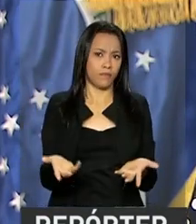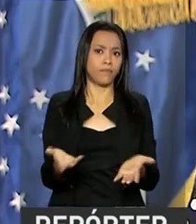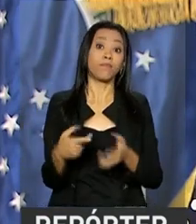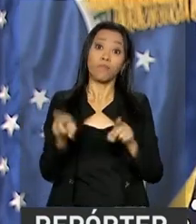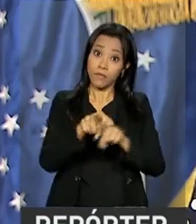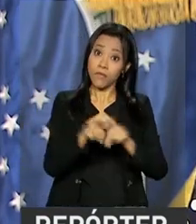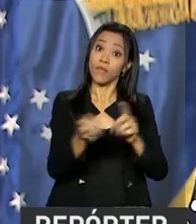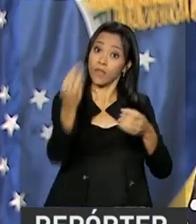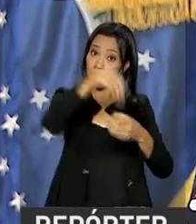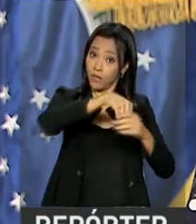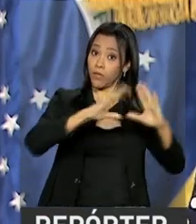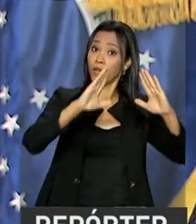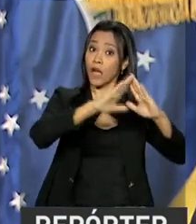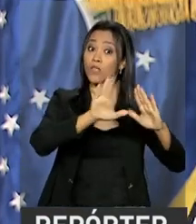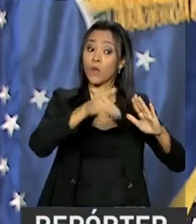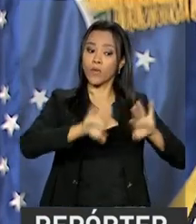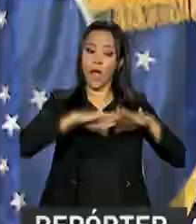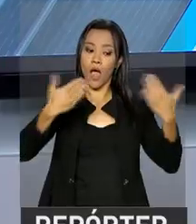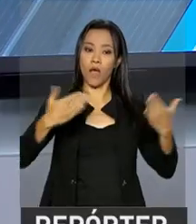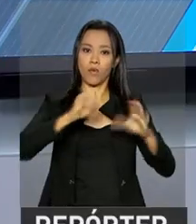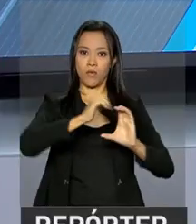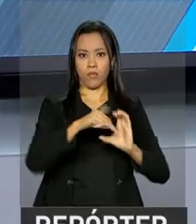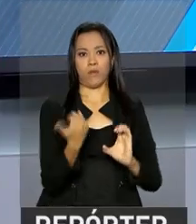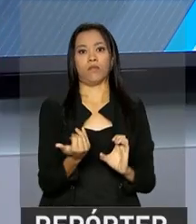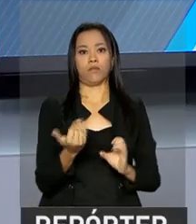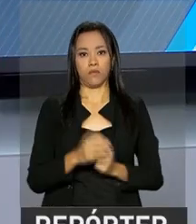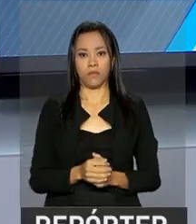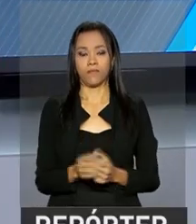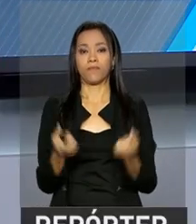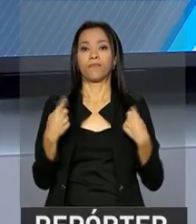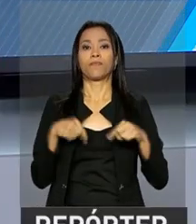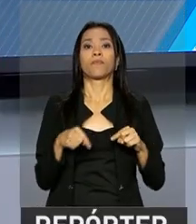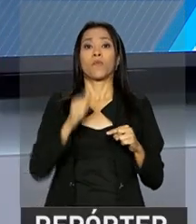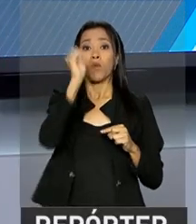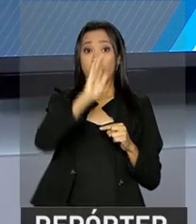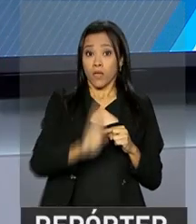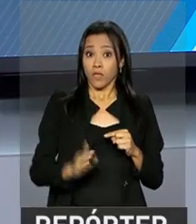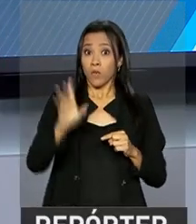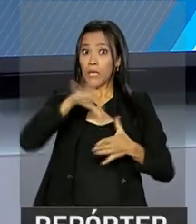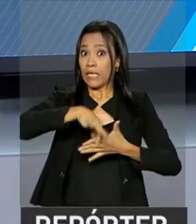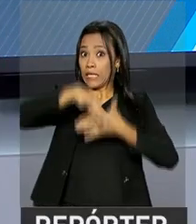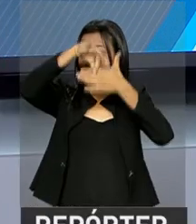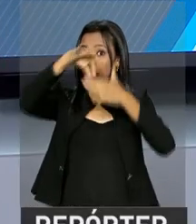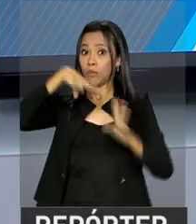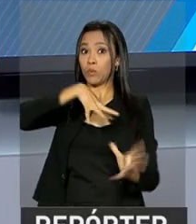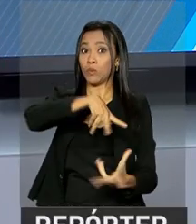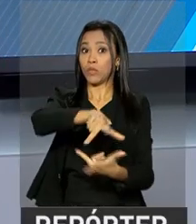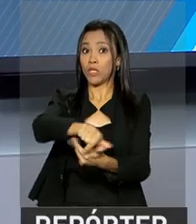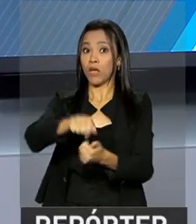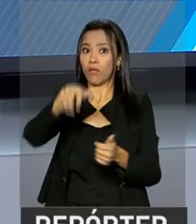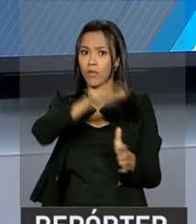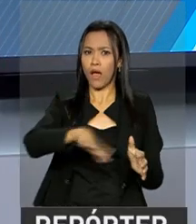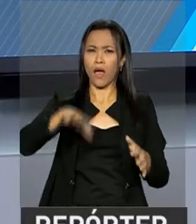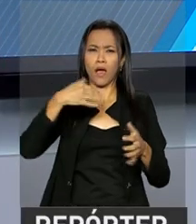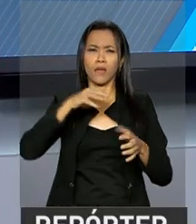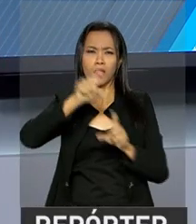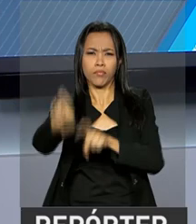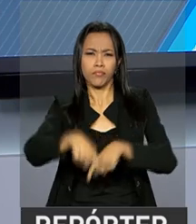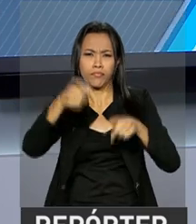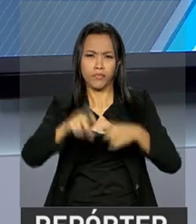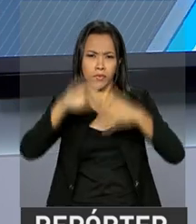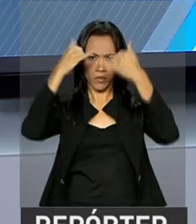ter em nossa casa também quando abrimos os e mails o brasil é um dos líderes mundiais em produtividade agropecuária